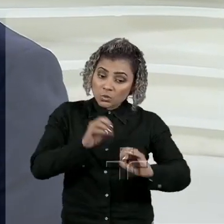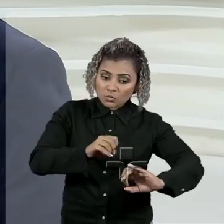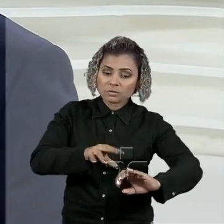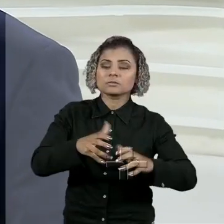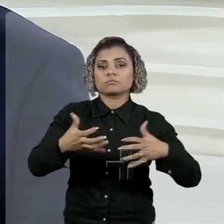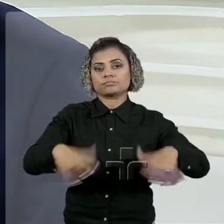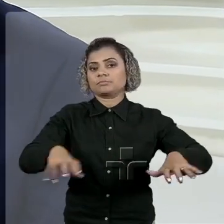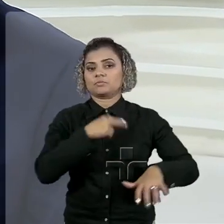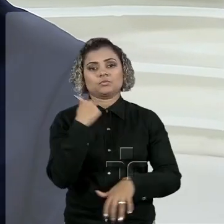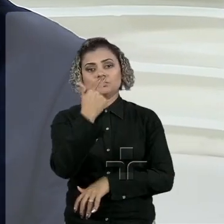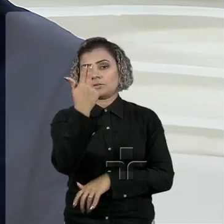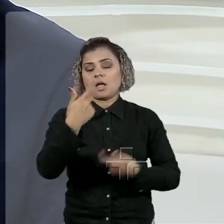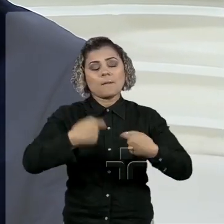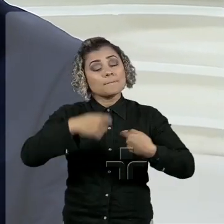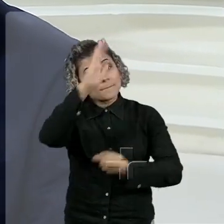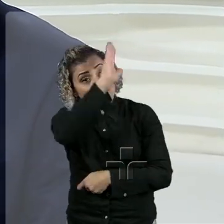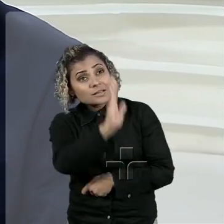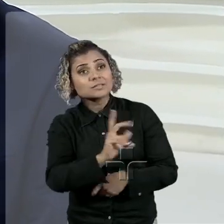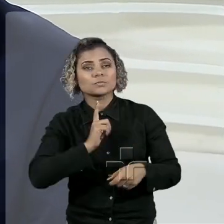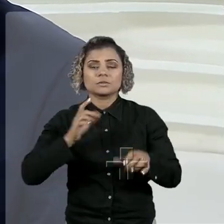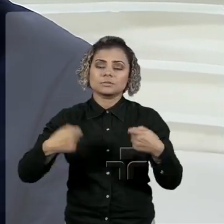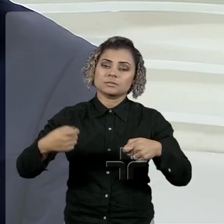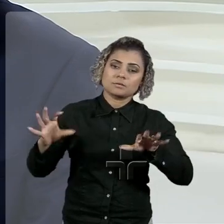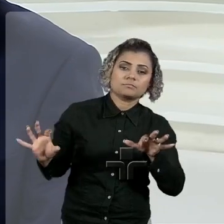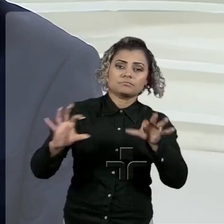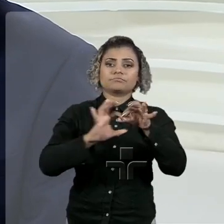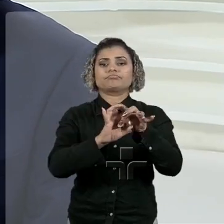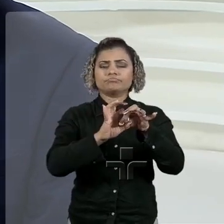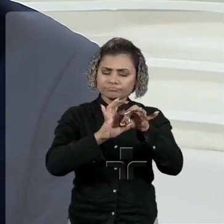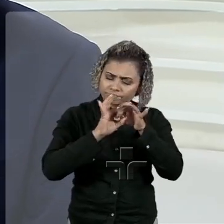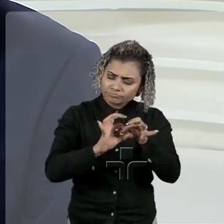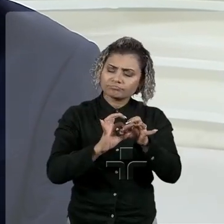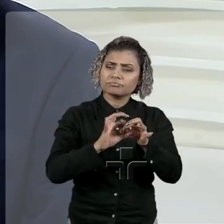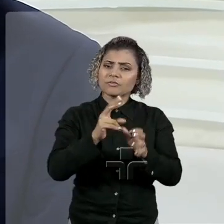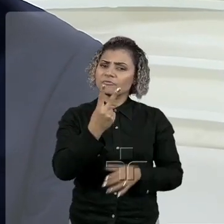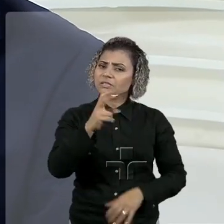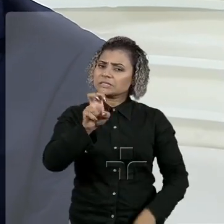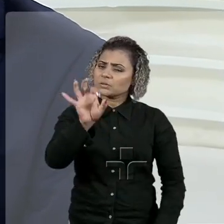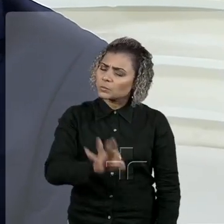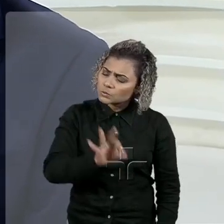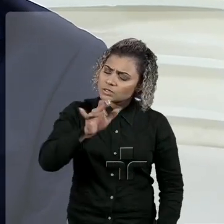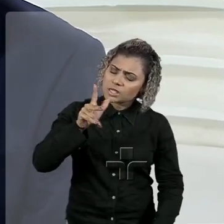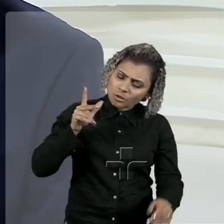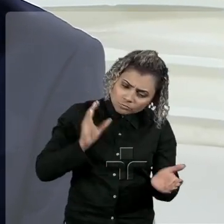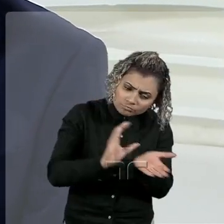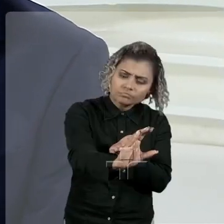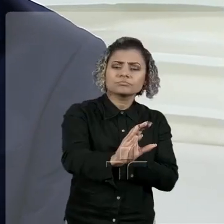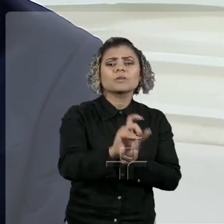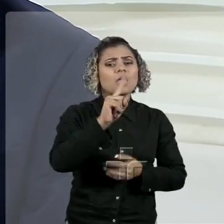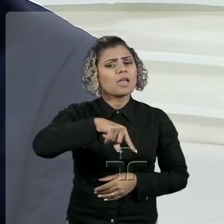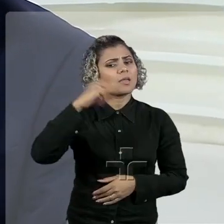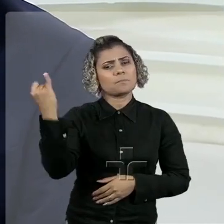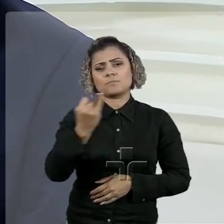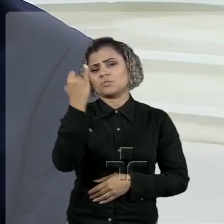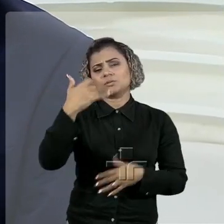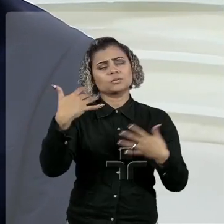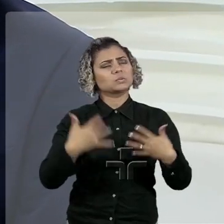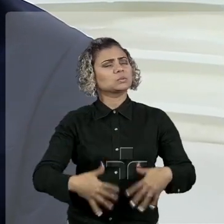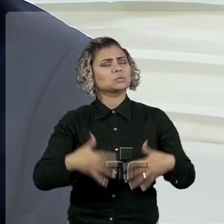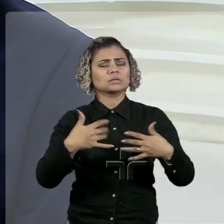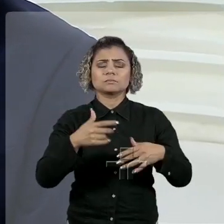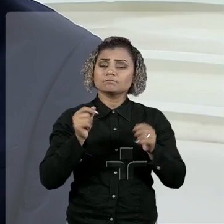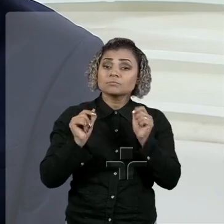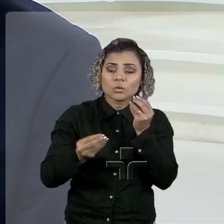o Brasil precisa ter a vinculação garantida, os 25% são fundamentais dentro